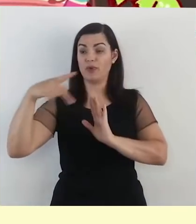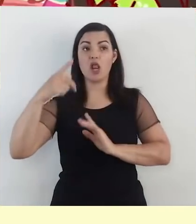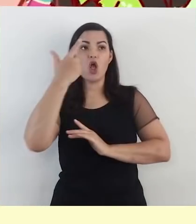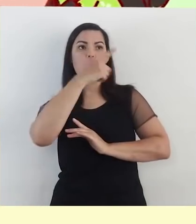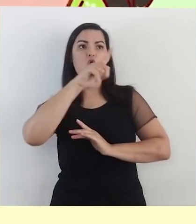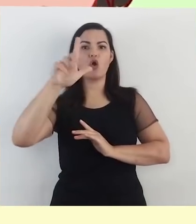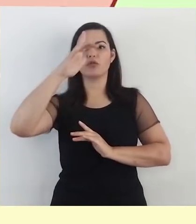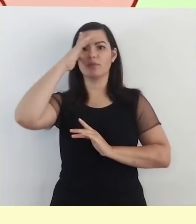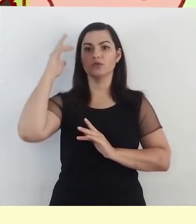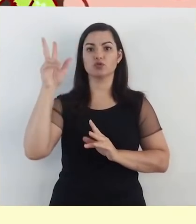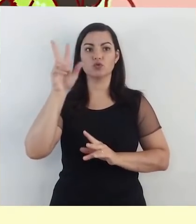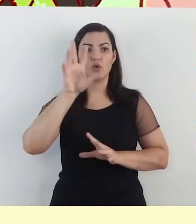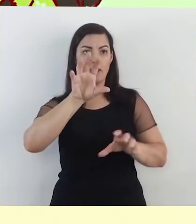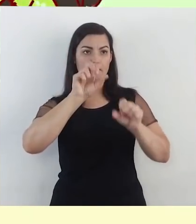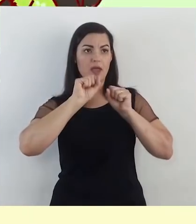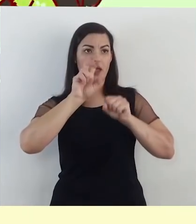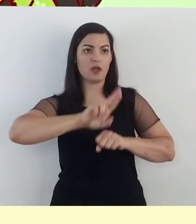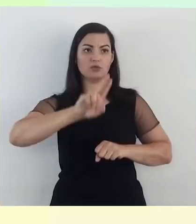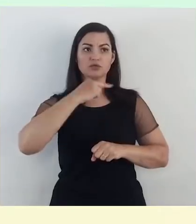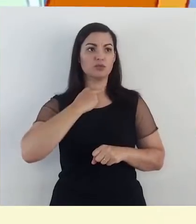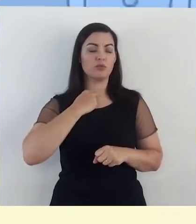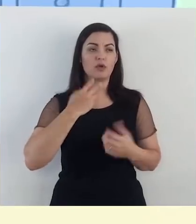mais podia usar.